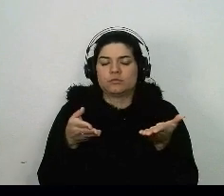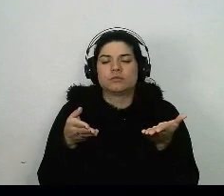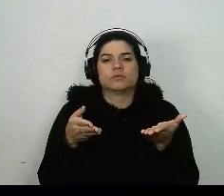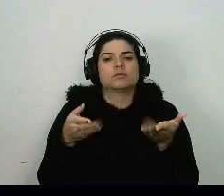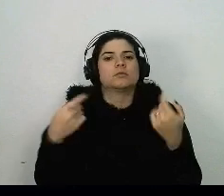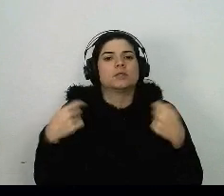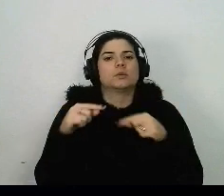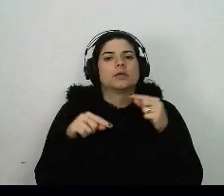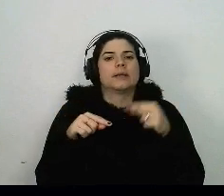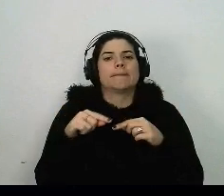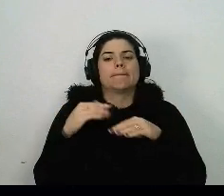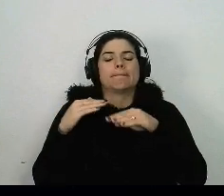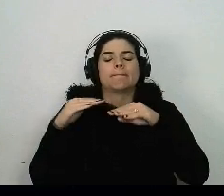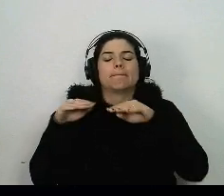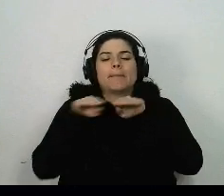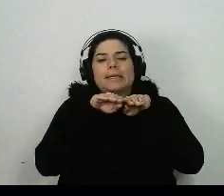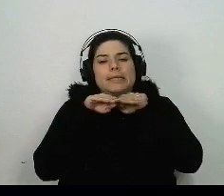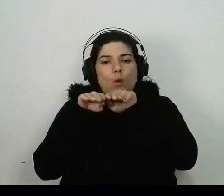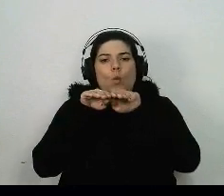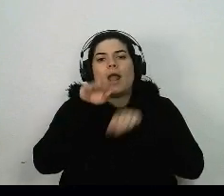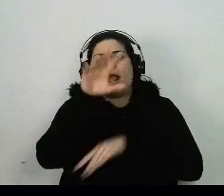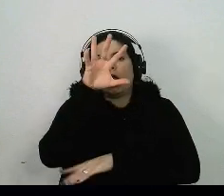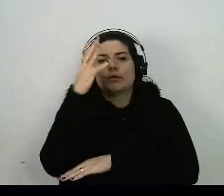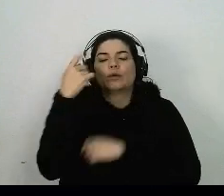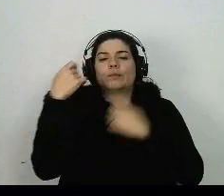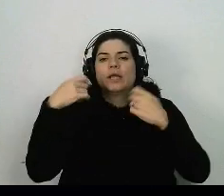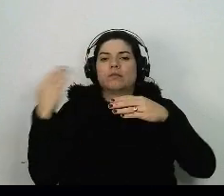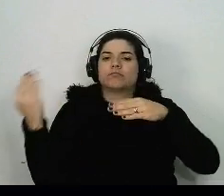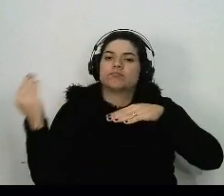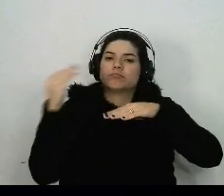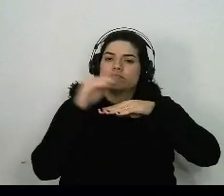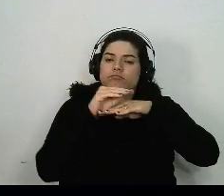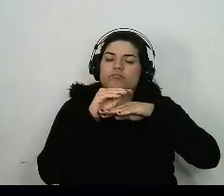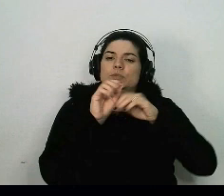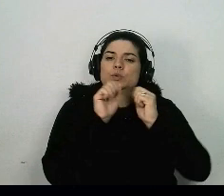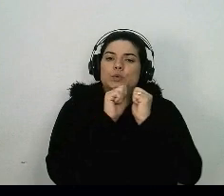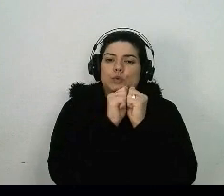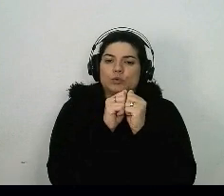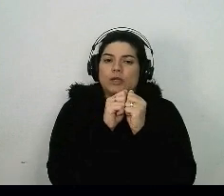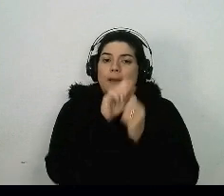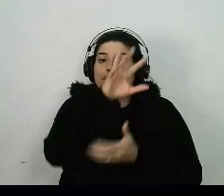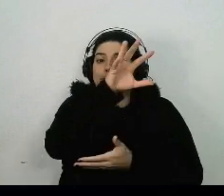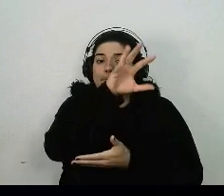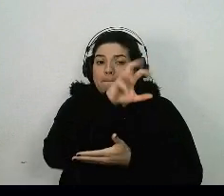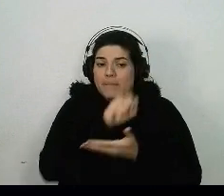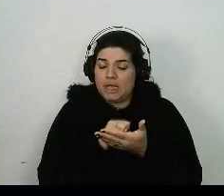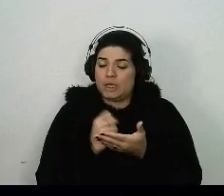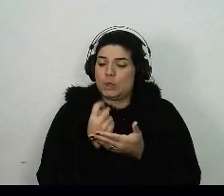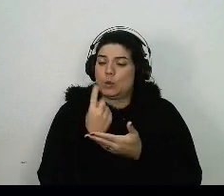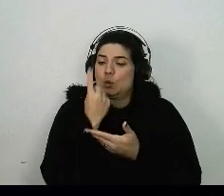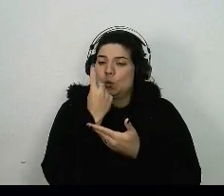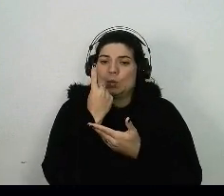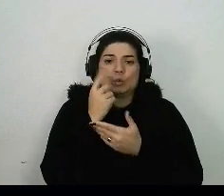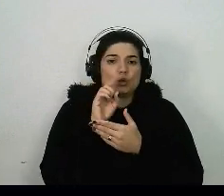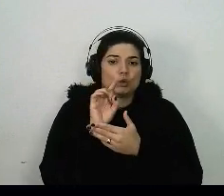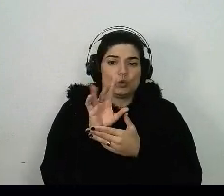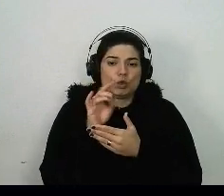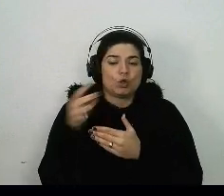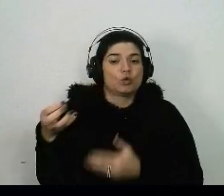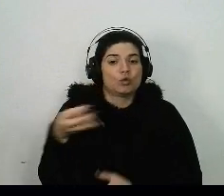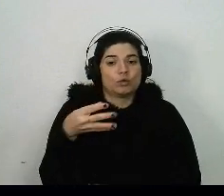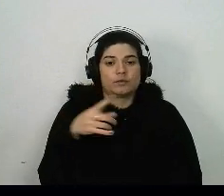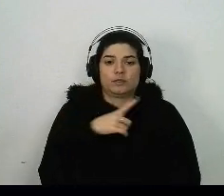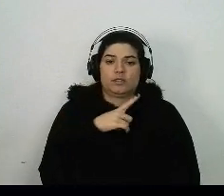uma função de aggregate para recuperar o elemento, né? Somente um elemento do array mais recente. E